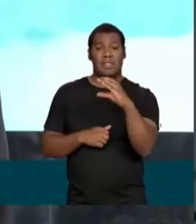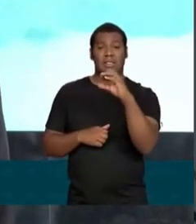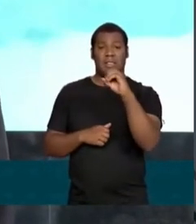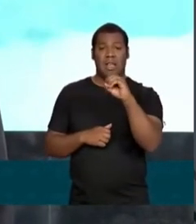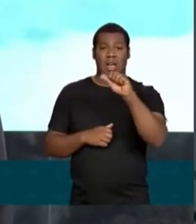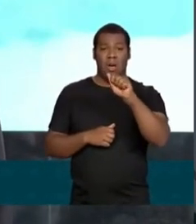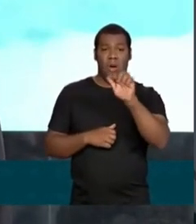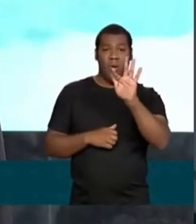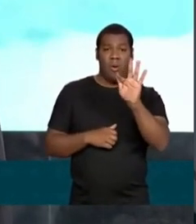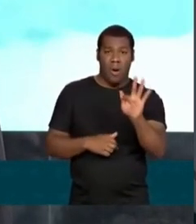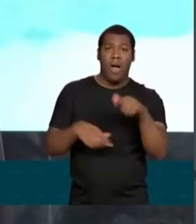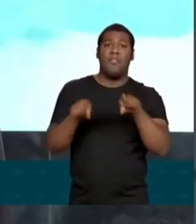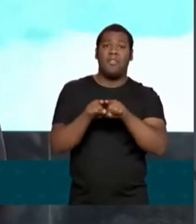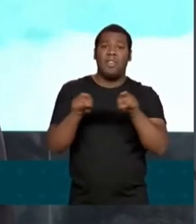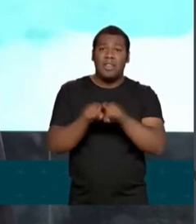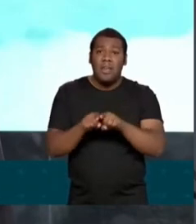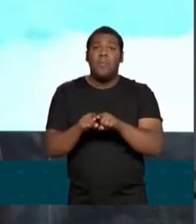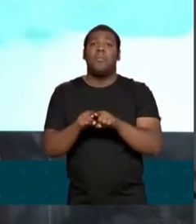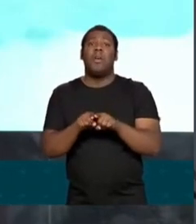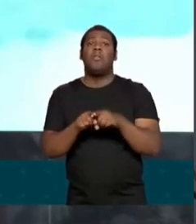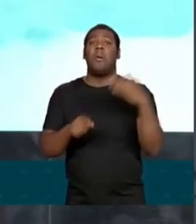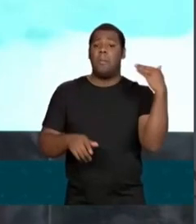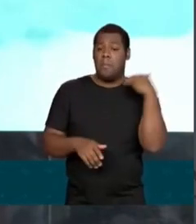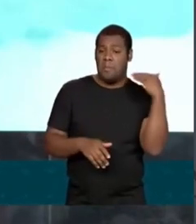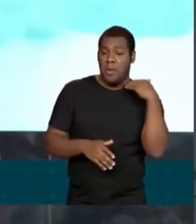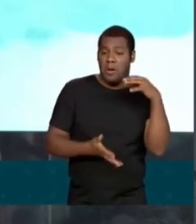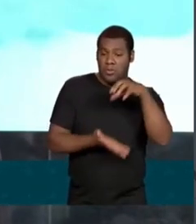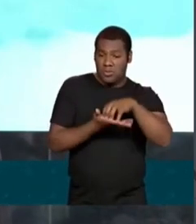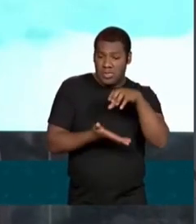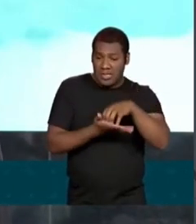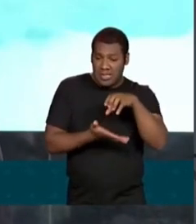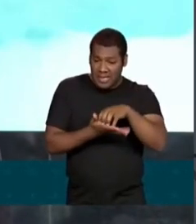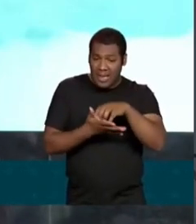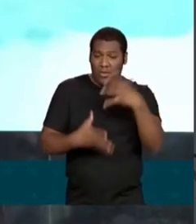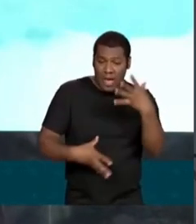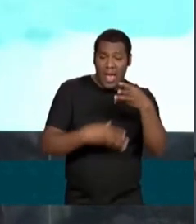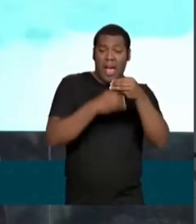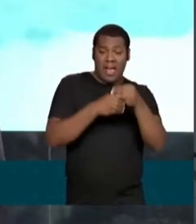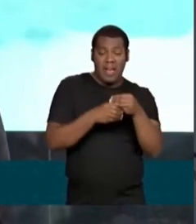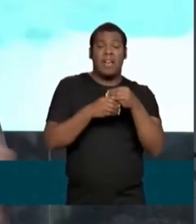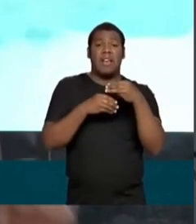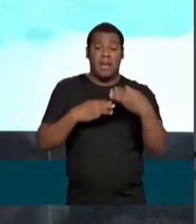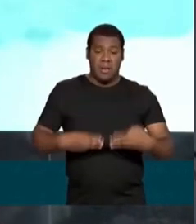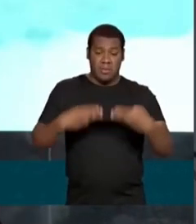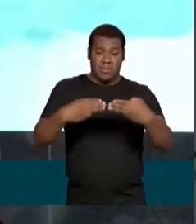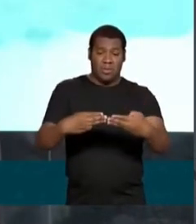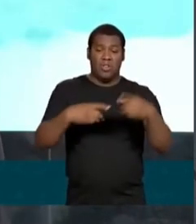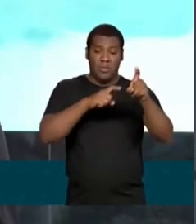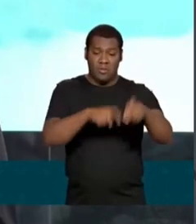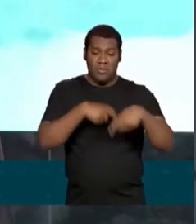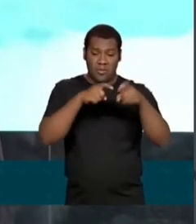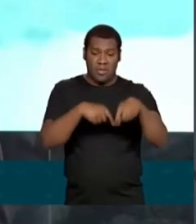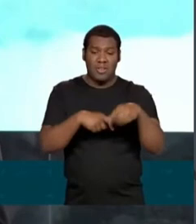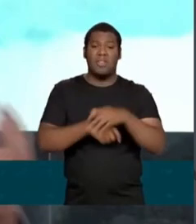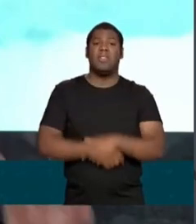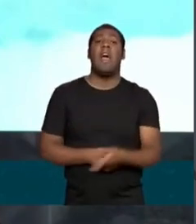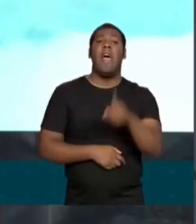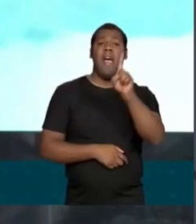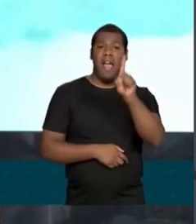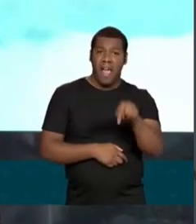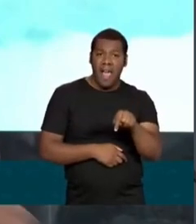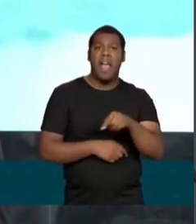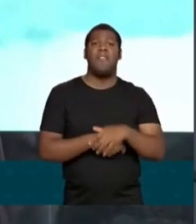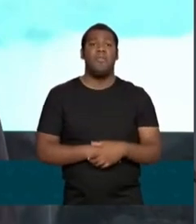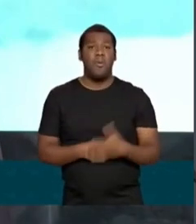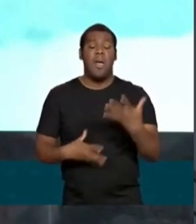Ministério da Fazenda a extinção da Funasa enquanto a criação dos comitês do PPI isso aí pode ser emendas à medida provisória de